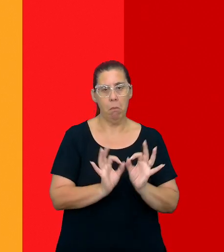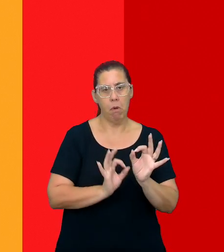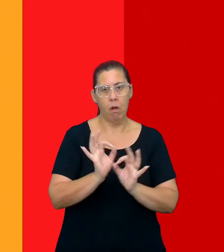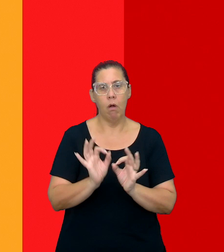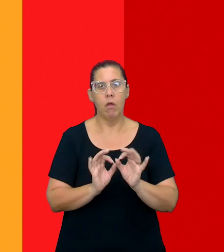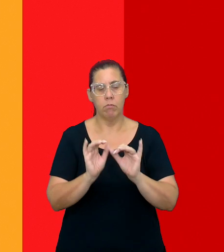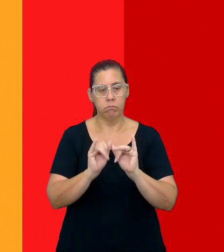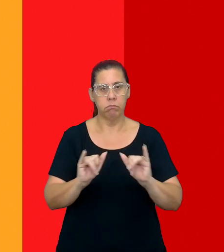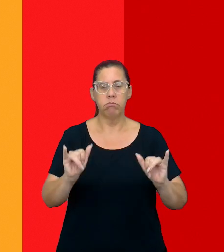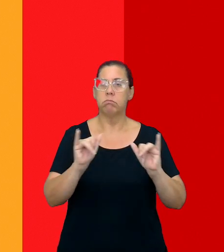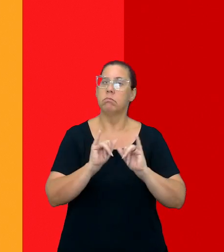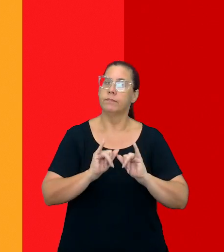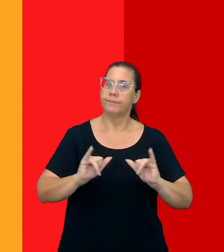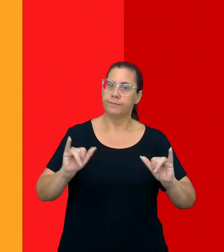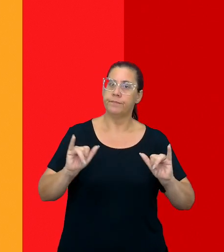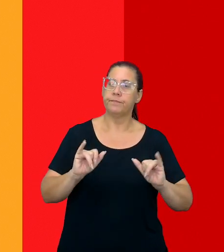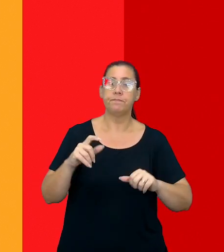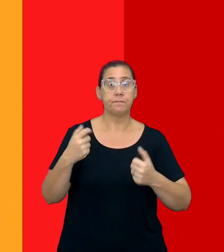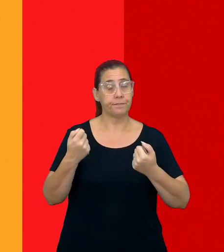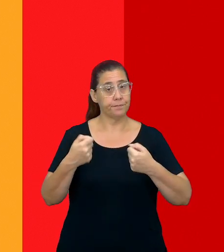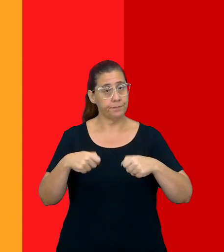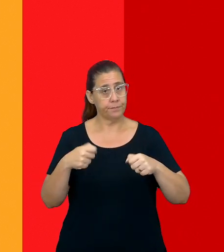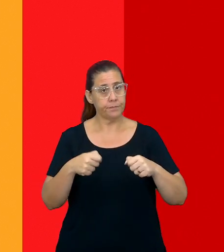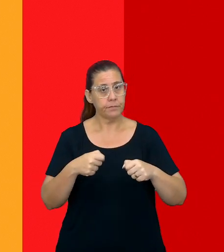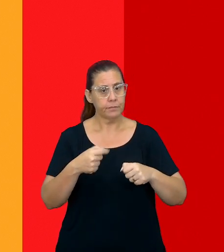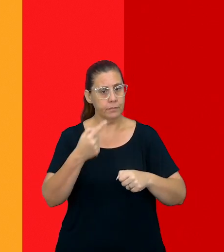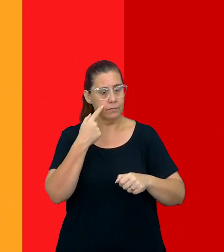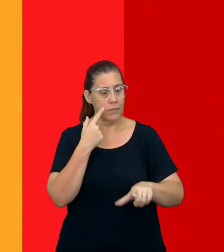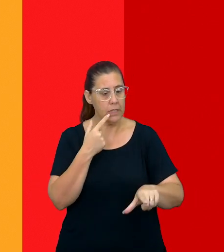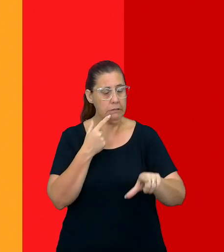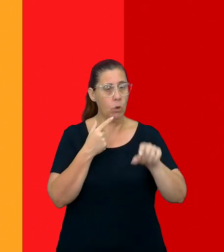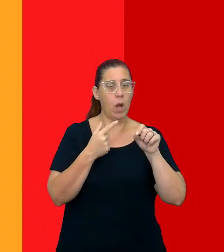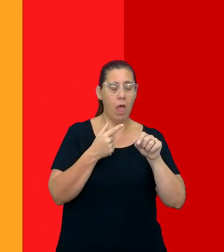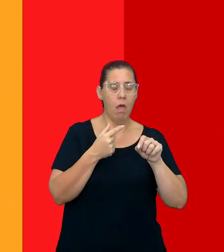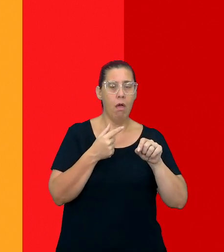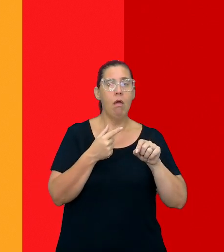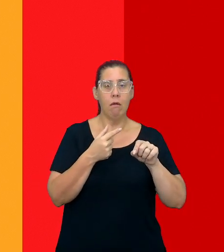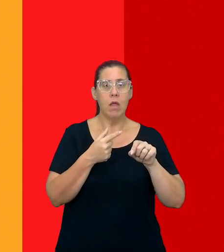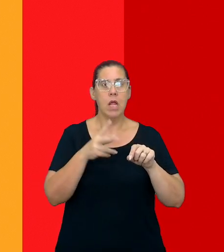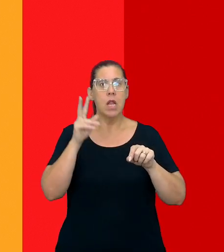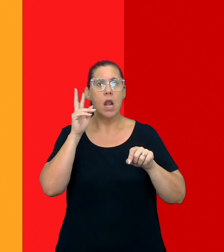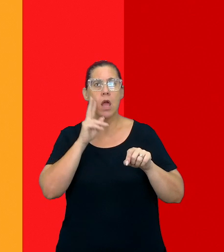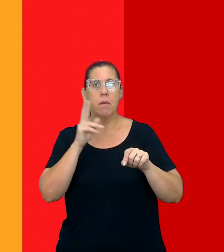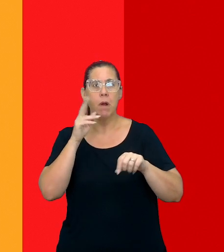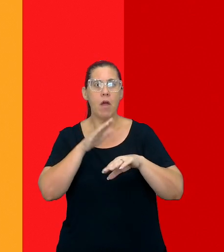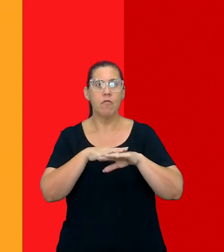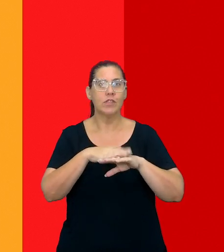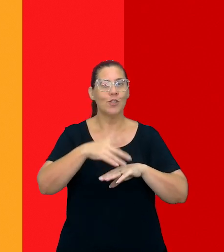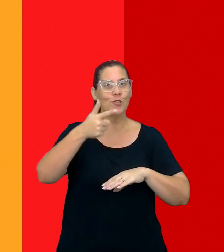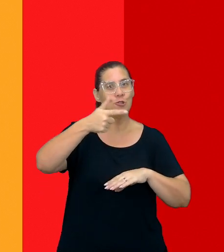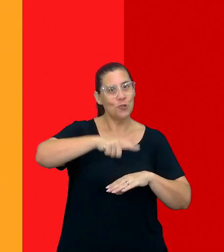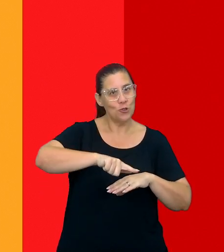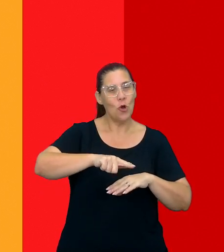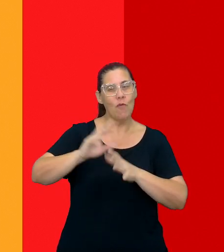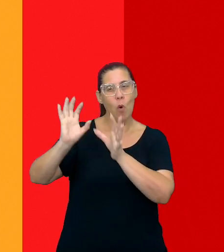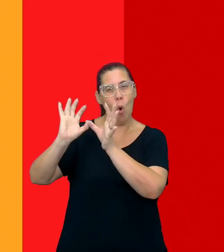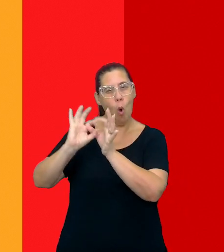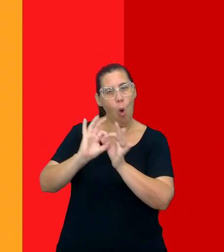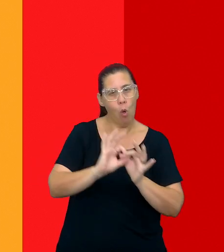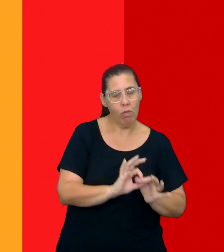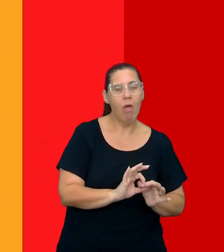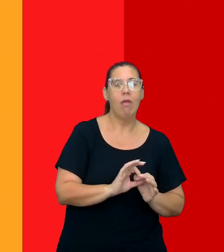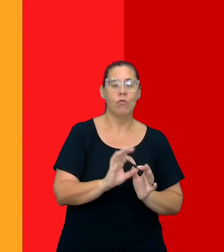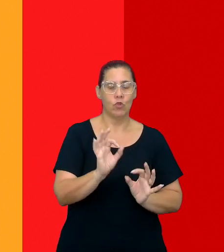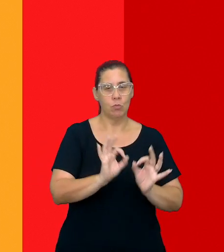de uma campanha, é necessário definir e retomar, né, durante todo o trabalho, o contexto de